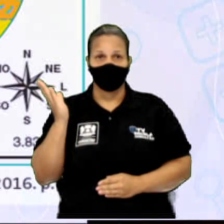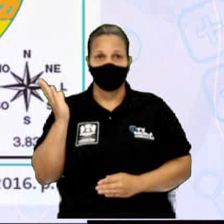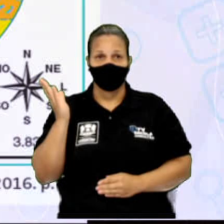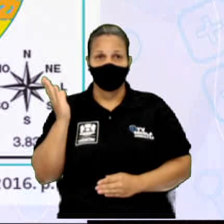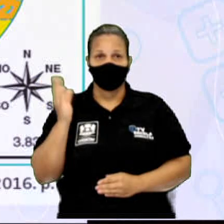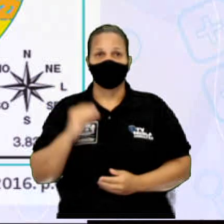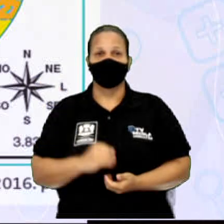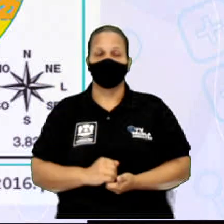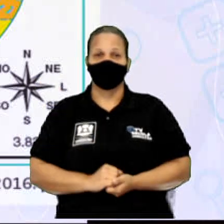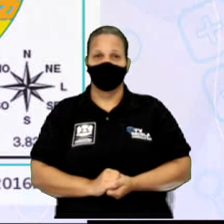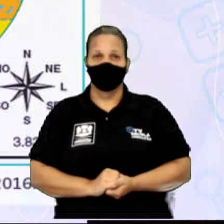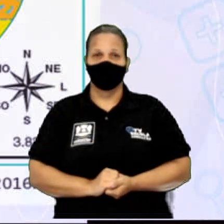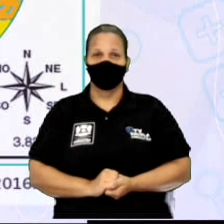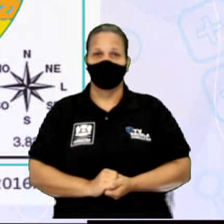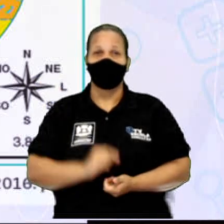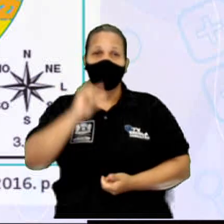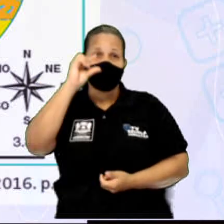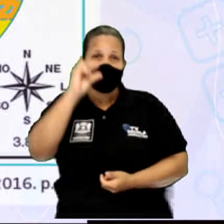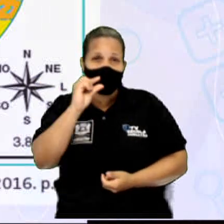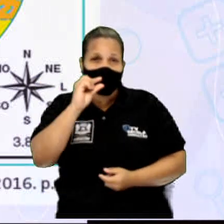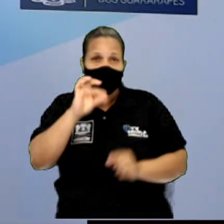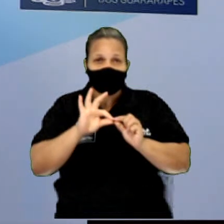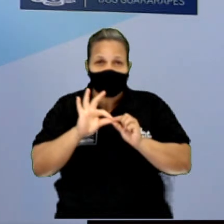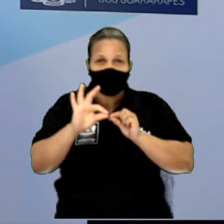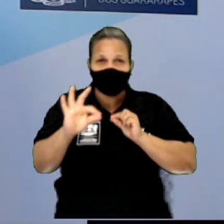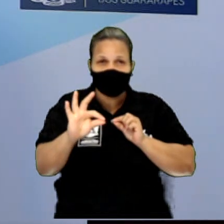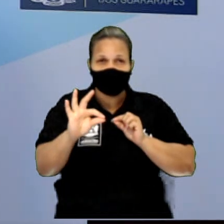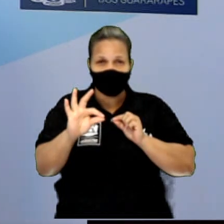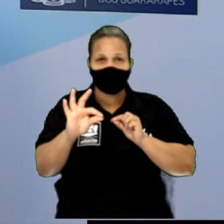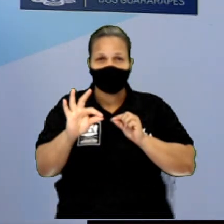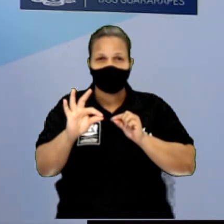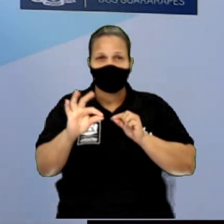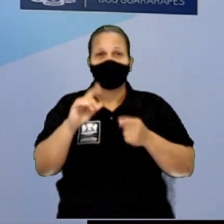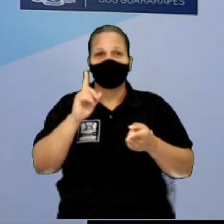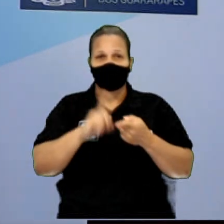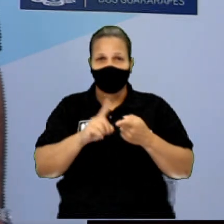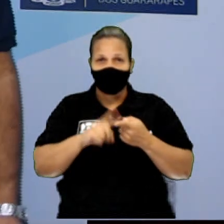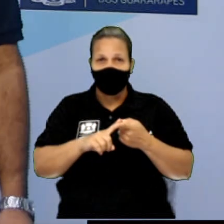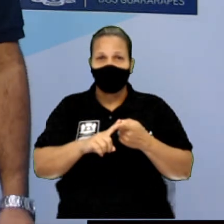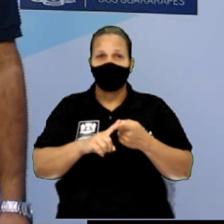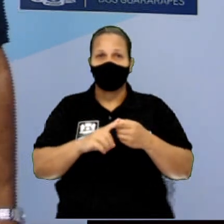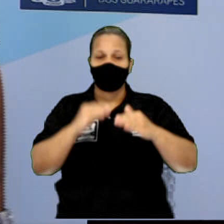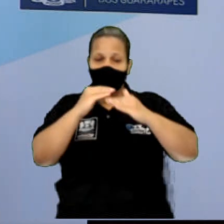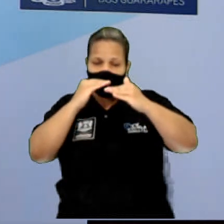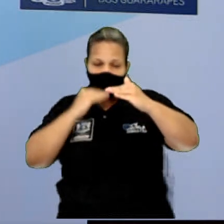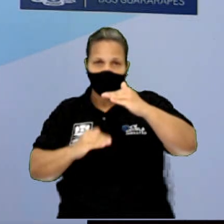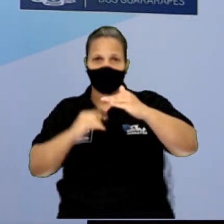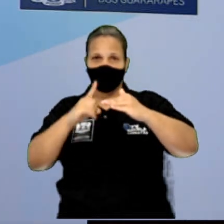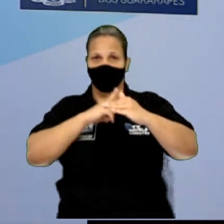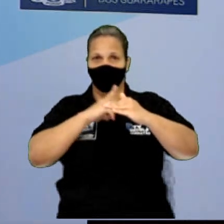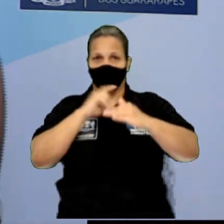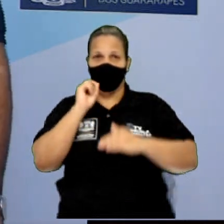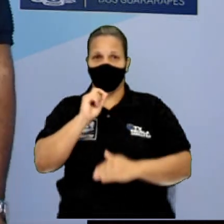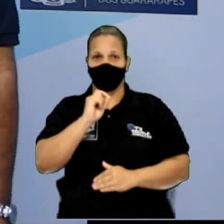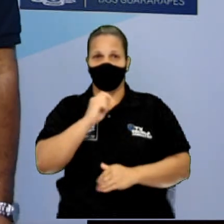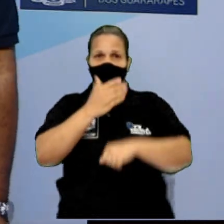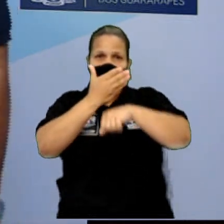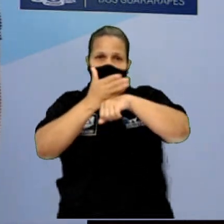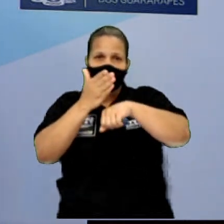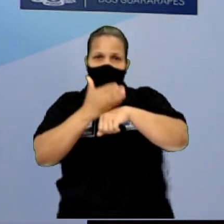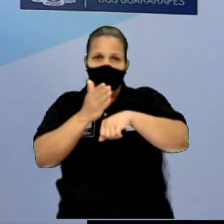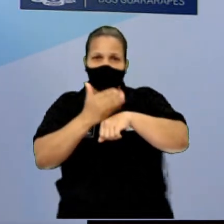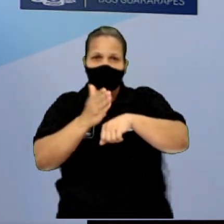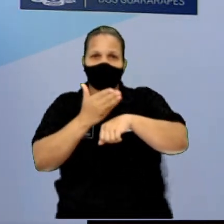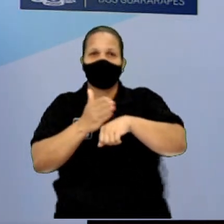de média latitude. Enquanto abaixo do Círculo Polar Antártico, eu tenho zona